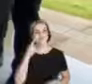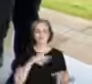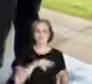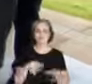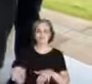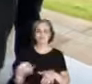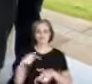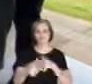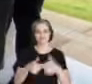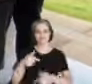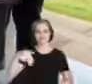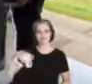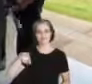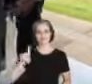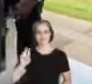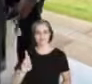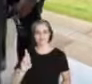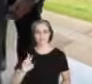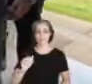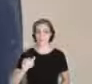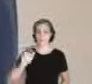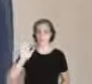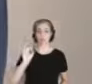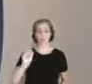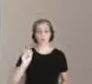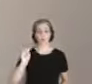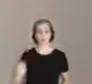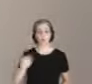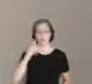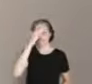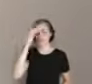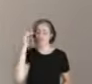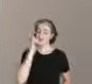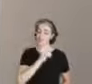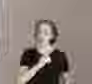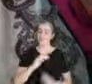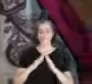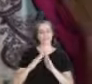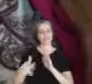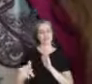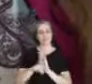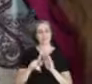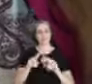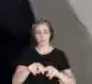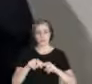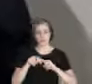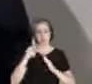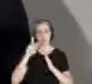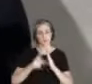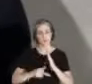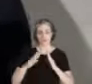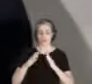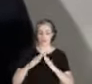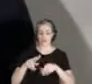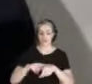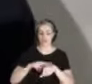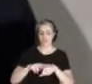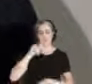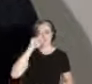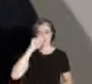Confira o que foi destaque na semana do MDR. Mais de 8 mil pessoas realizaram o sonho da casa própria por meio do programa